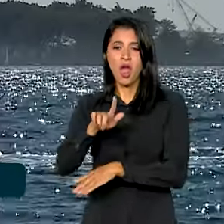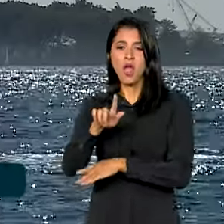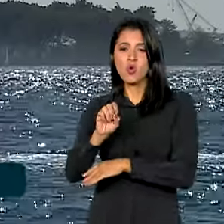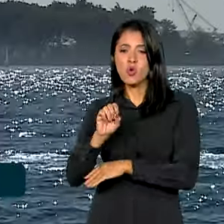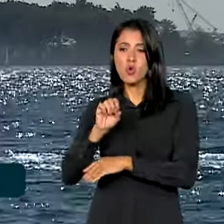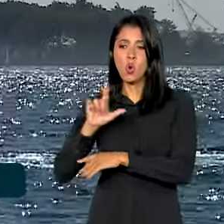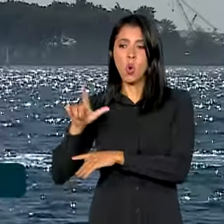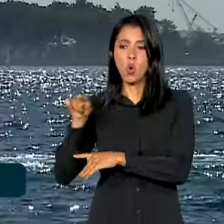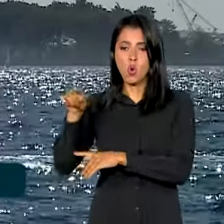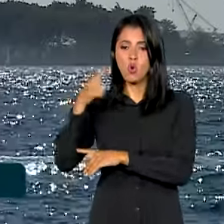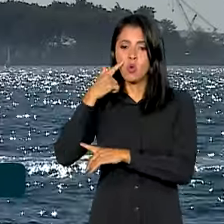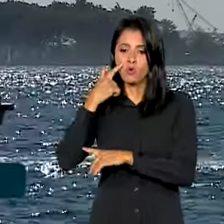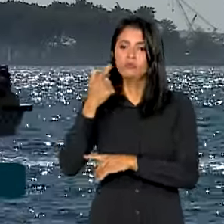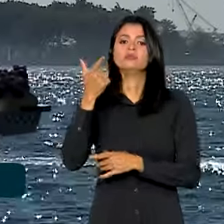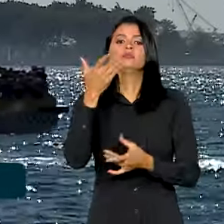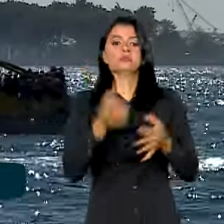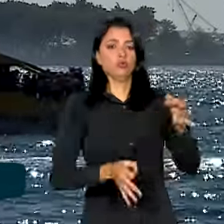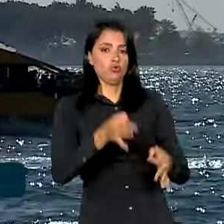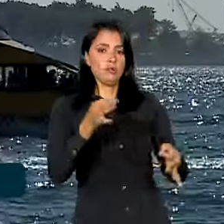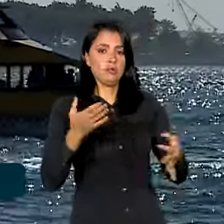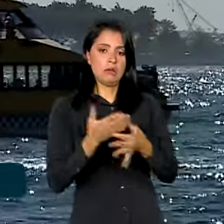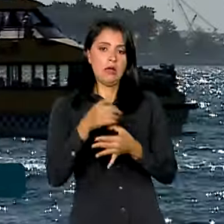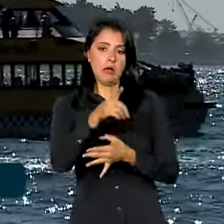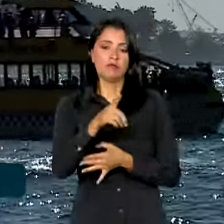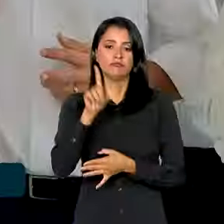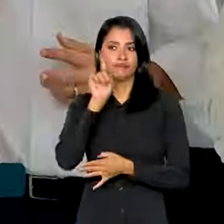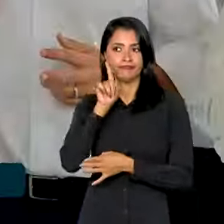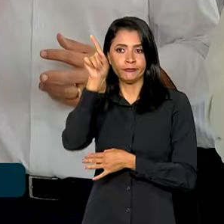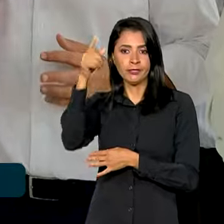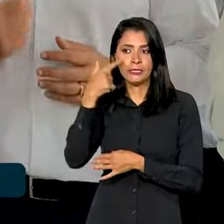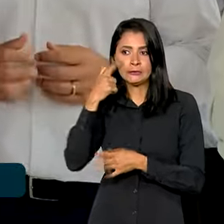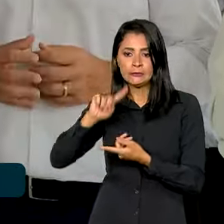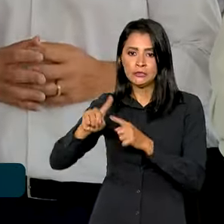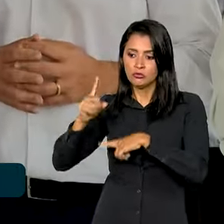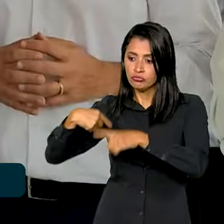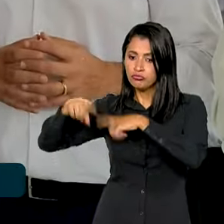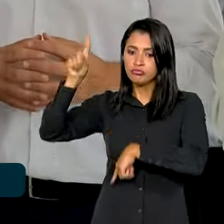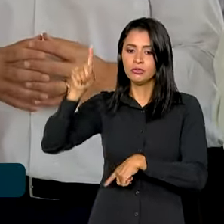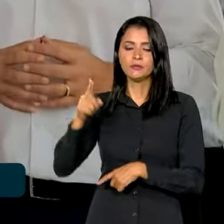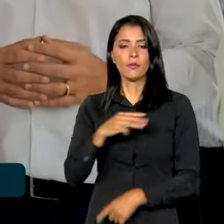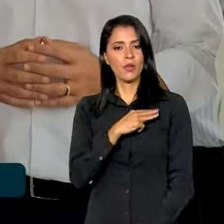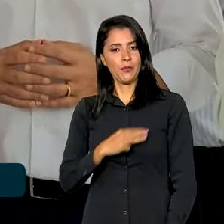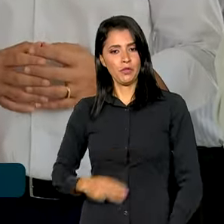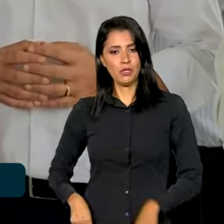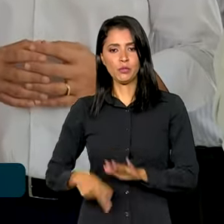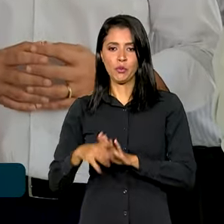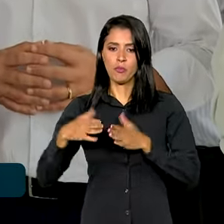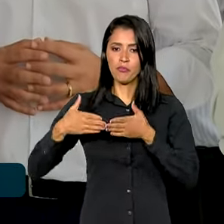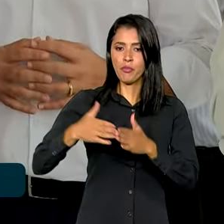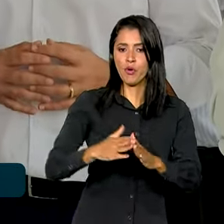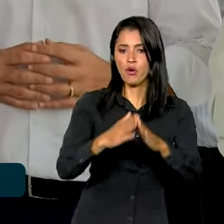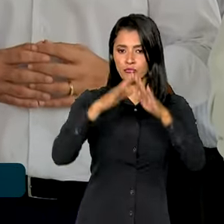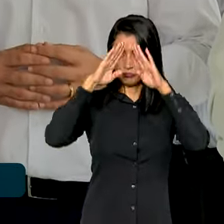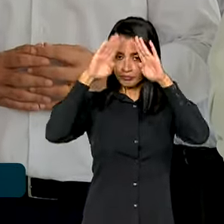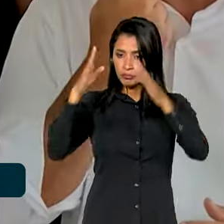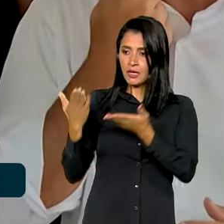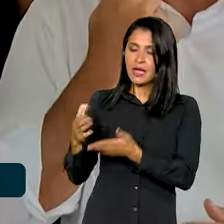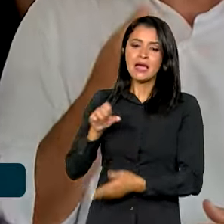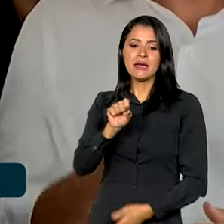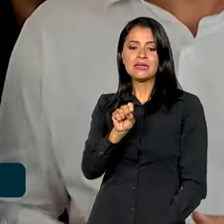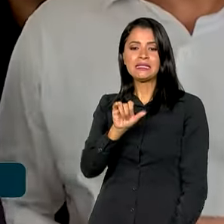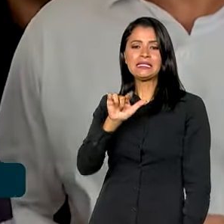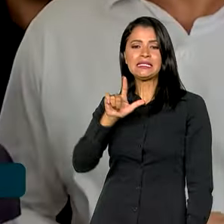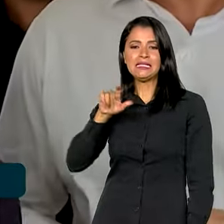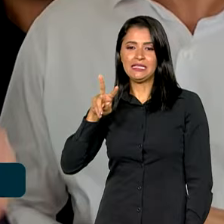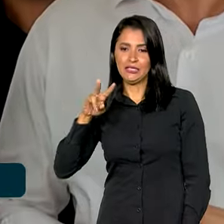por recuperação judicial nos Estados Unidos. O ministro de Portos e Aeroportos, Silvio Costa Filho,